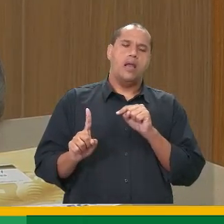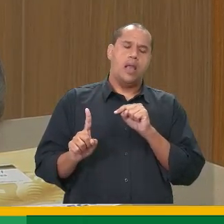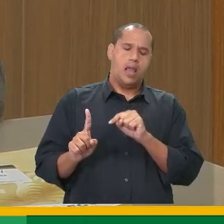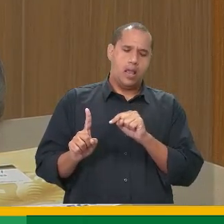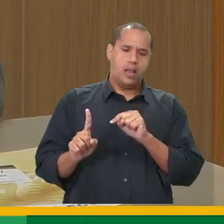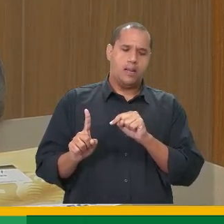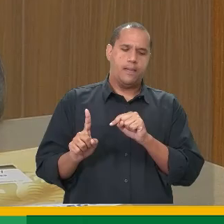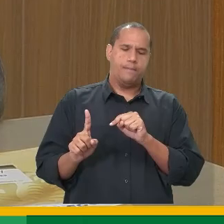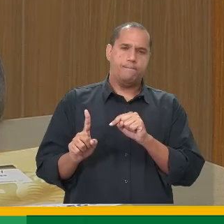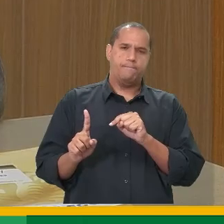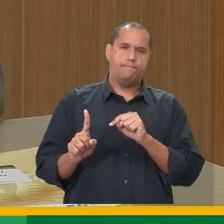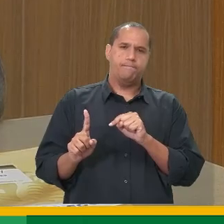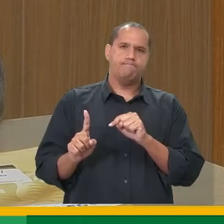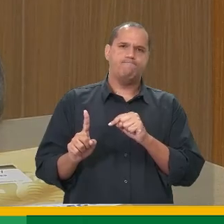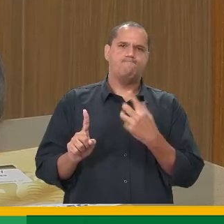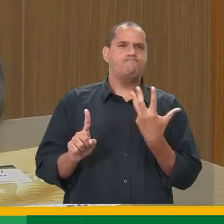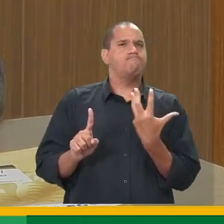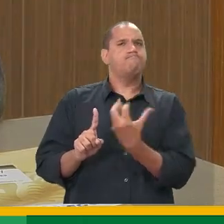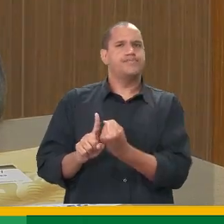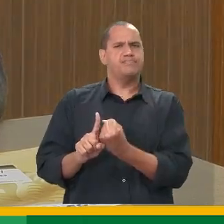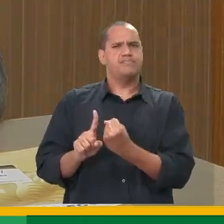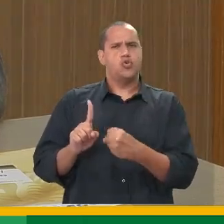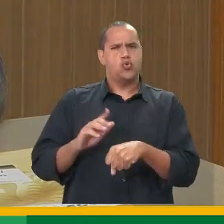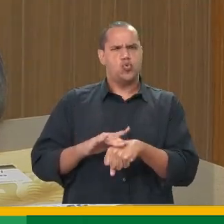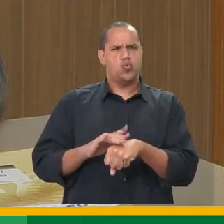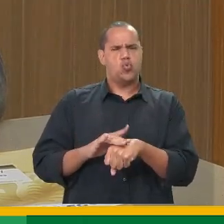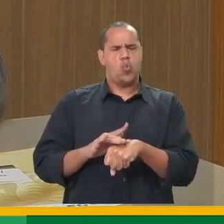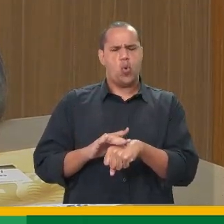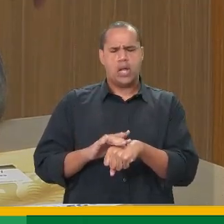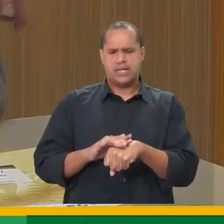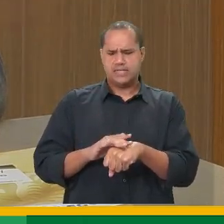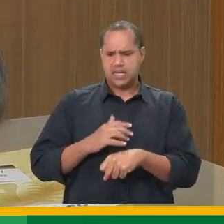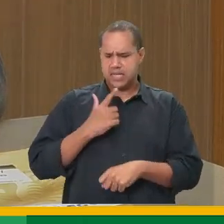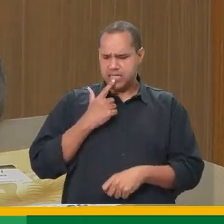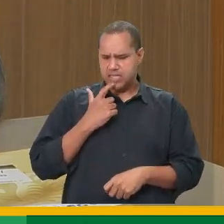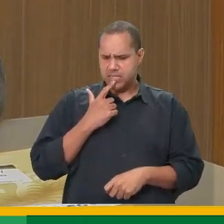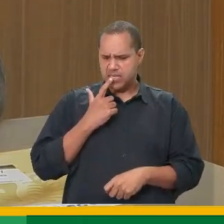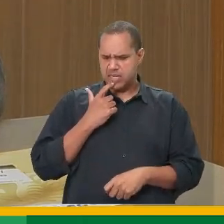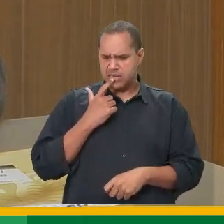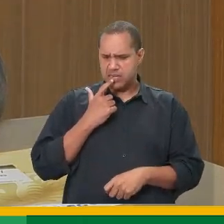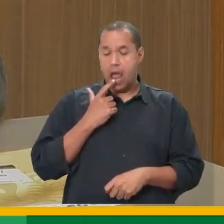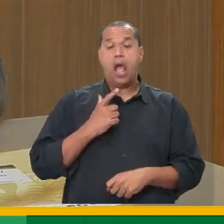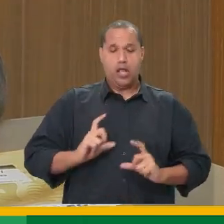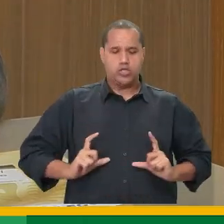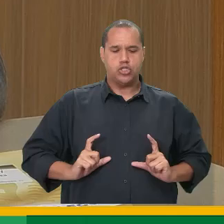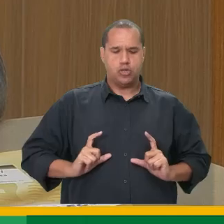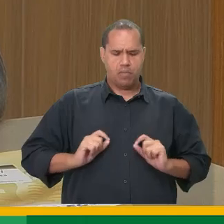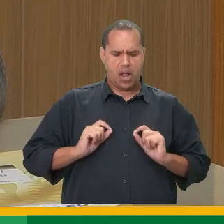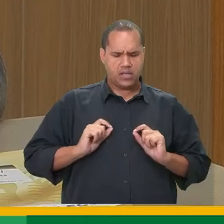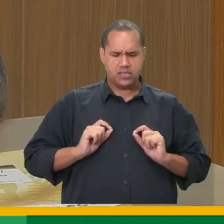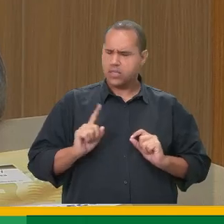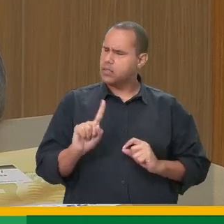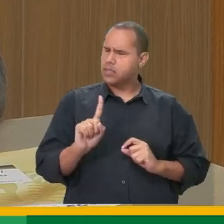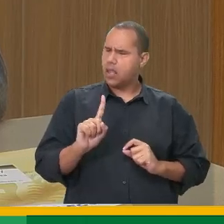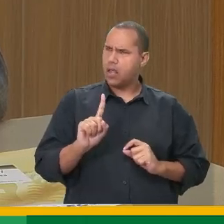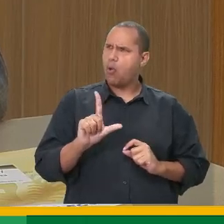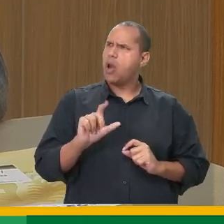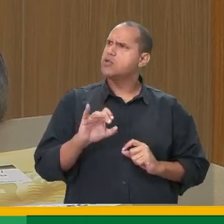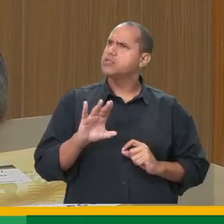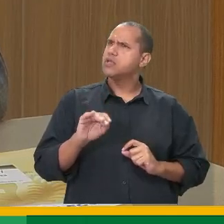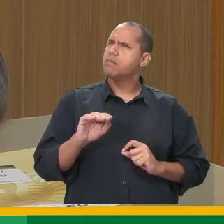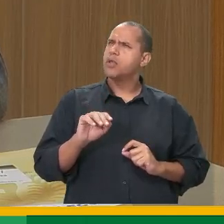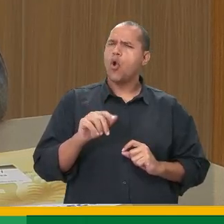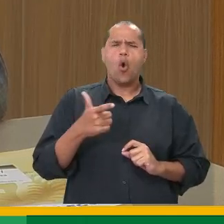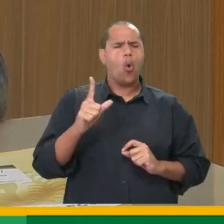pegou uma doença no sangue que dá leucemia leucemia não que mancha